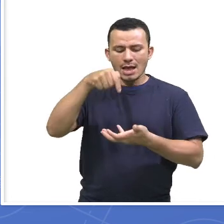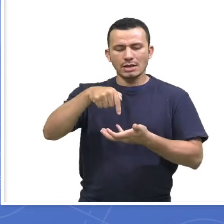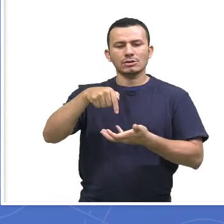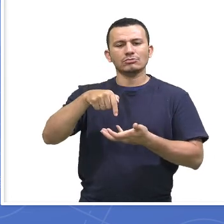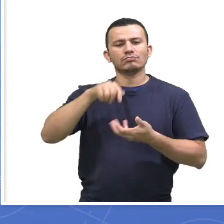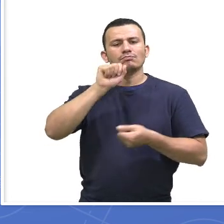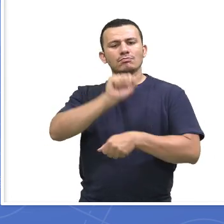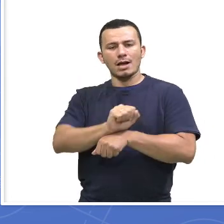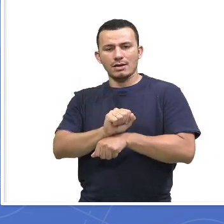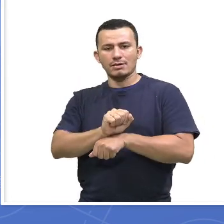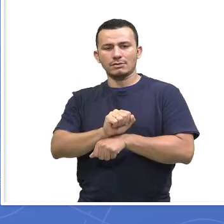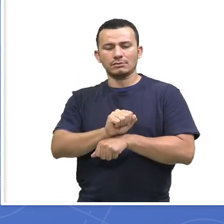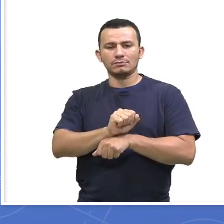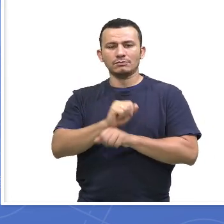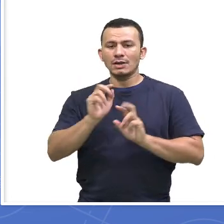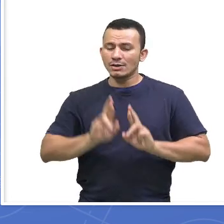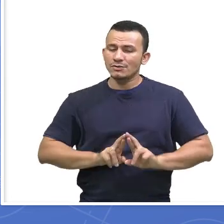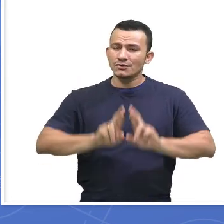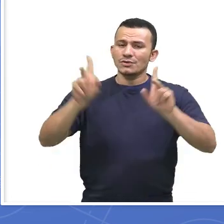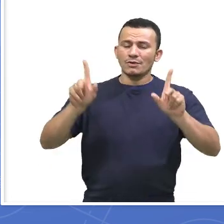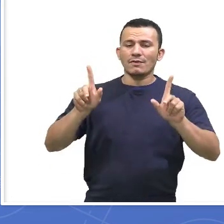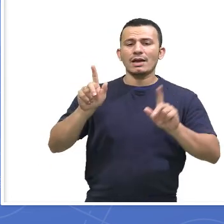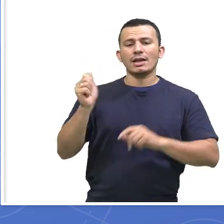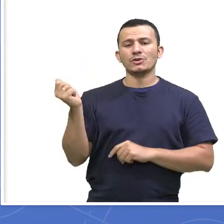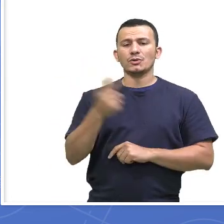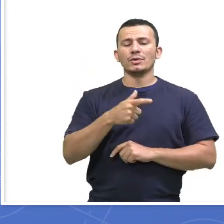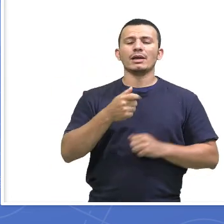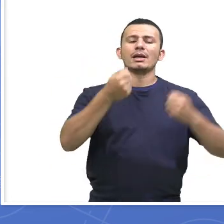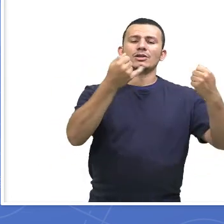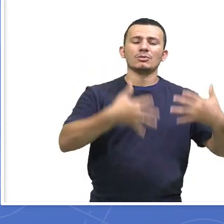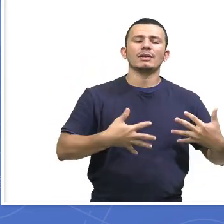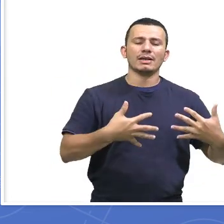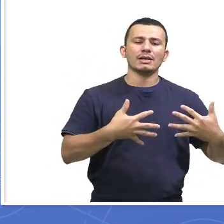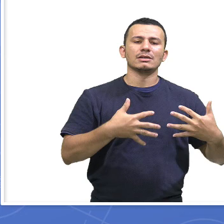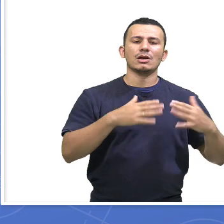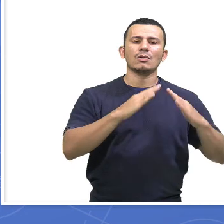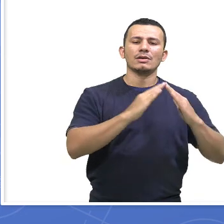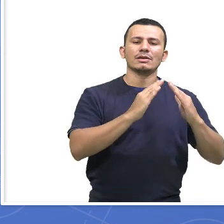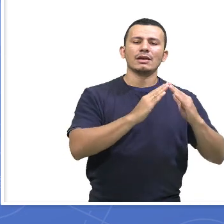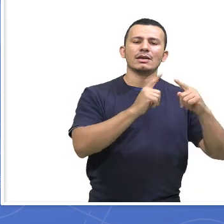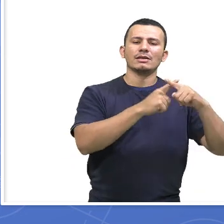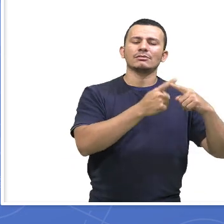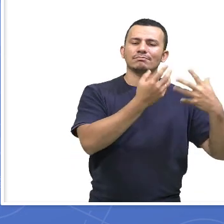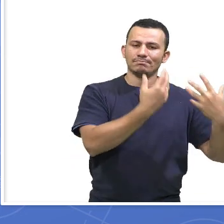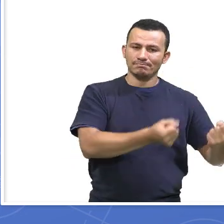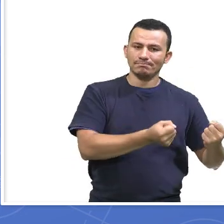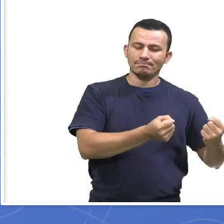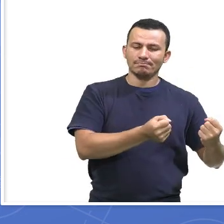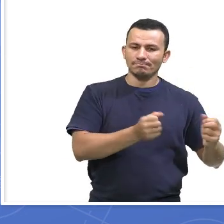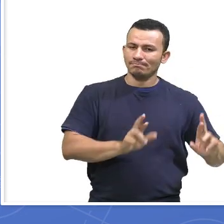né? Contrário à explicação tradicional aceita pela igreja medieval,